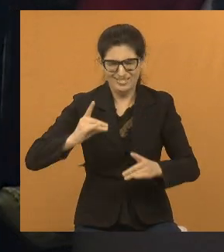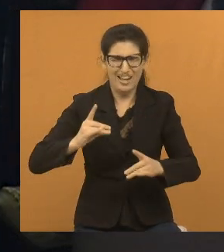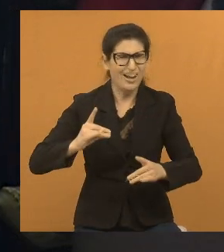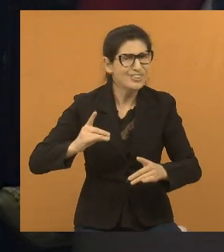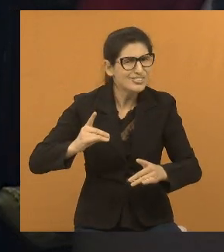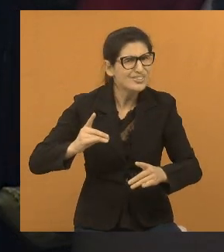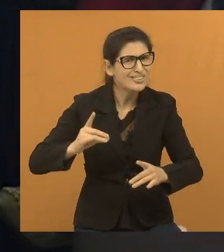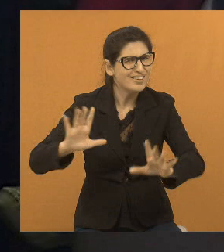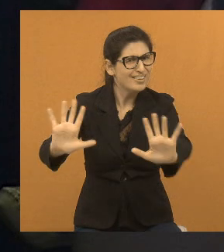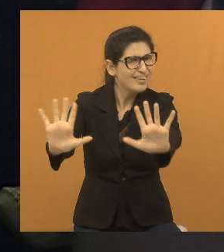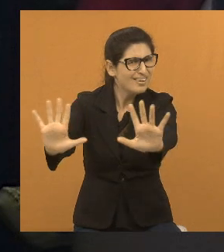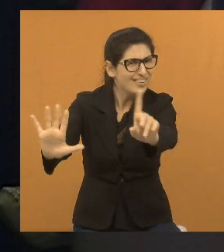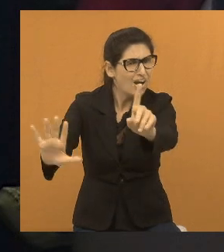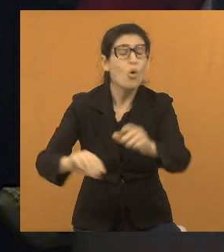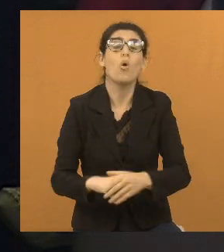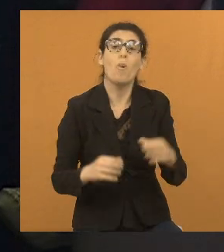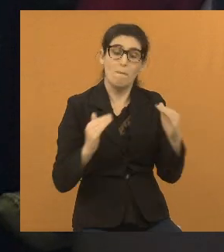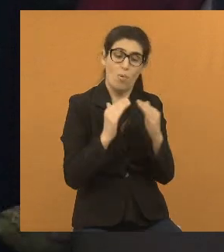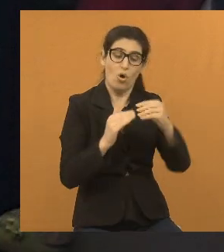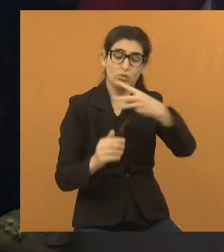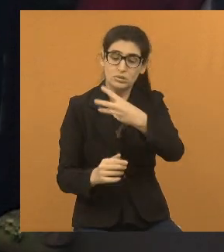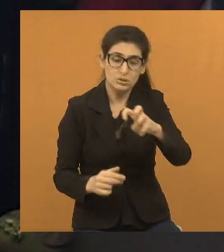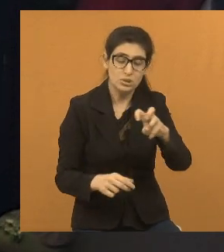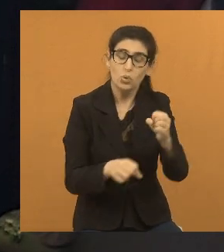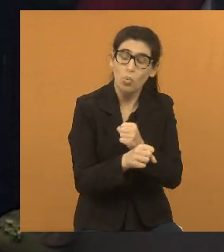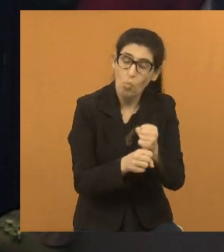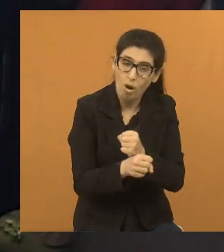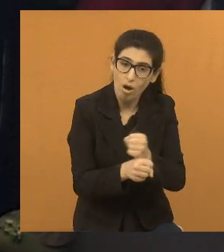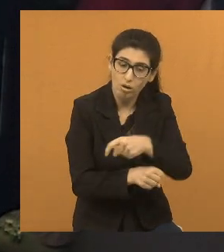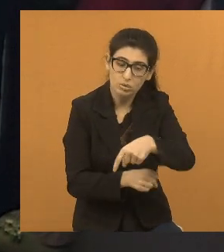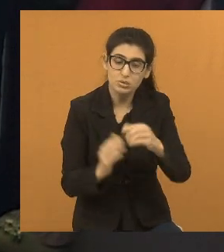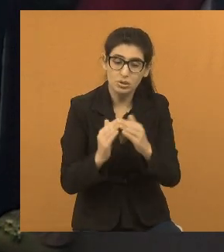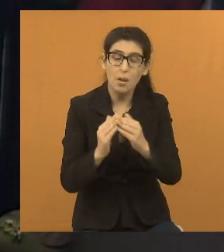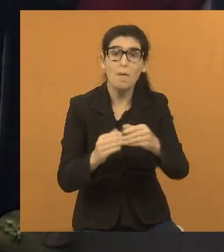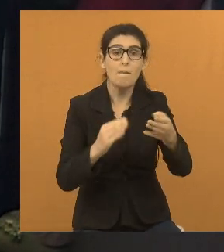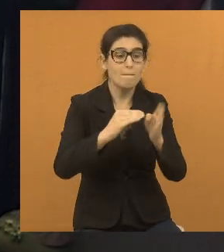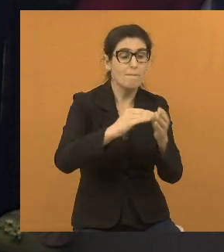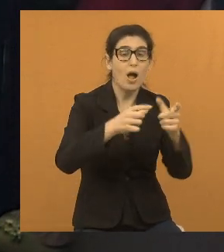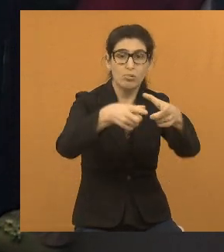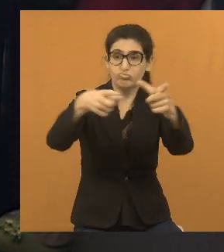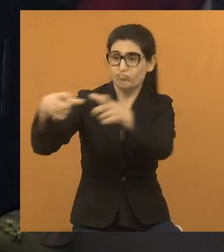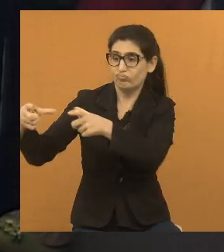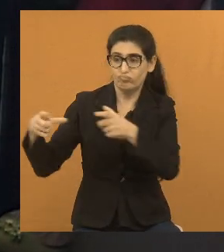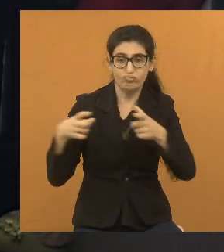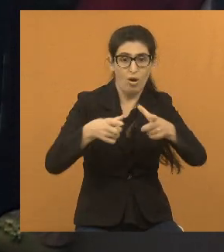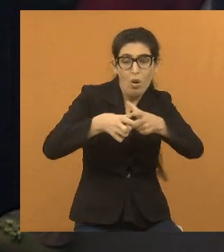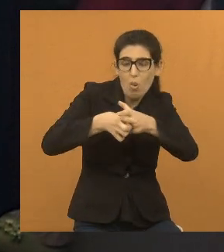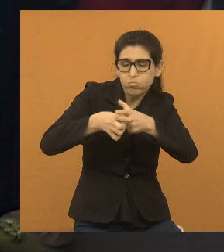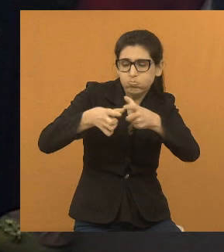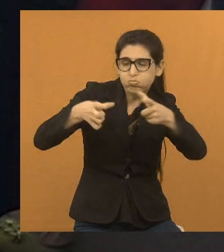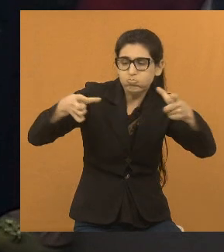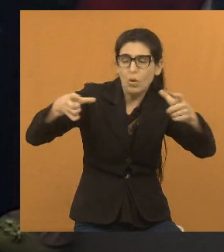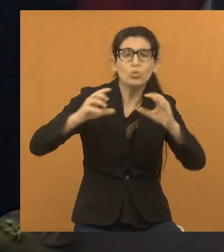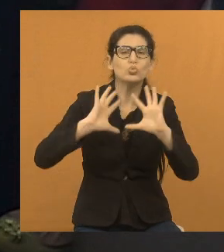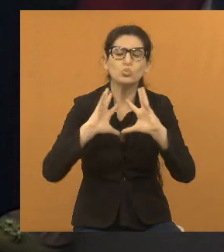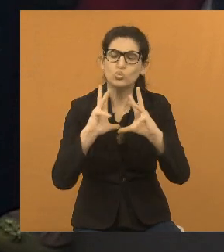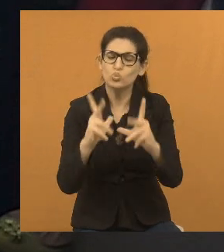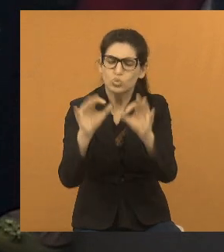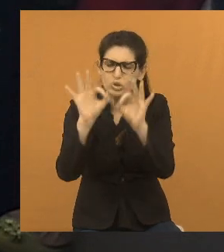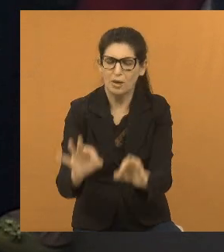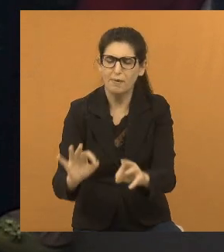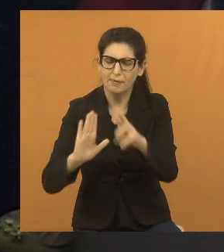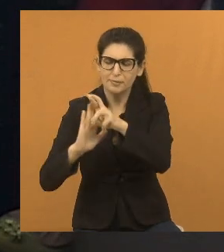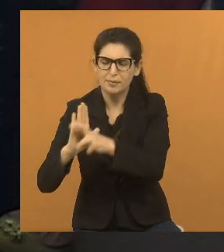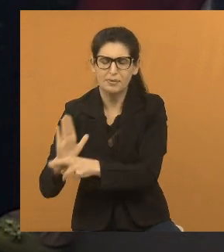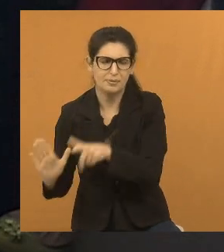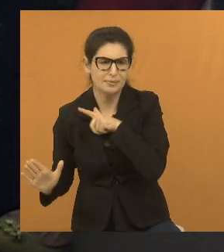moro há 35 anos em Jacareí. Eu vi tantos bairros crescerem e terem toda a sua infraestrutura regularizada. O Jardim do Marquês,